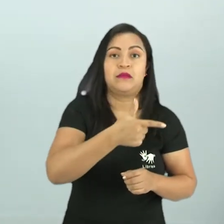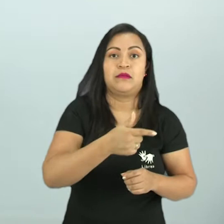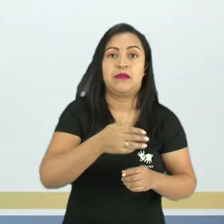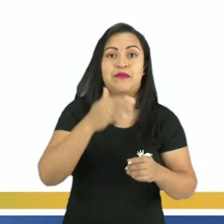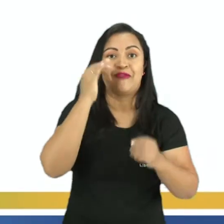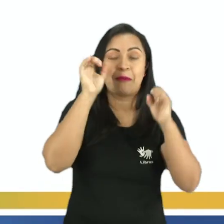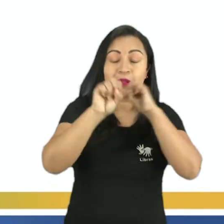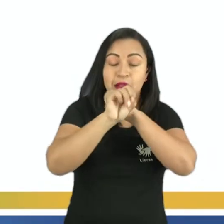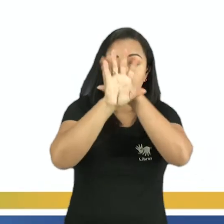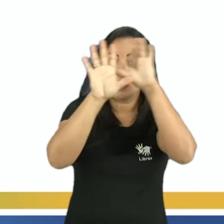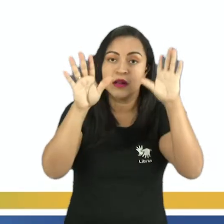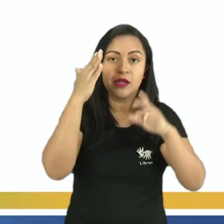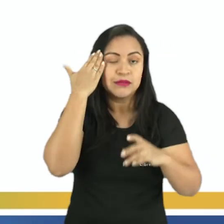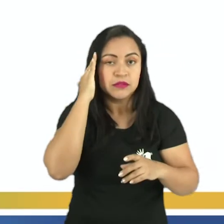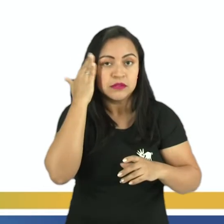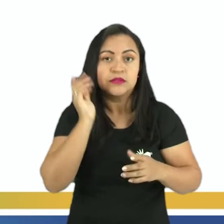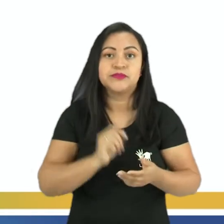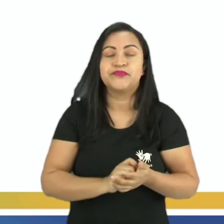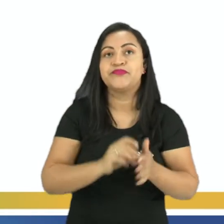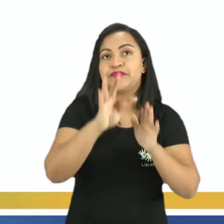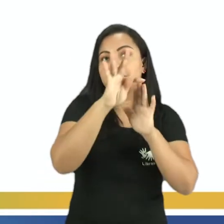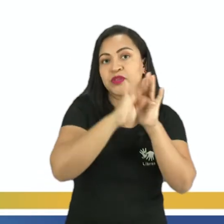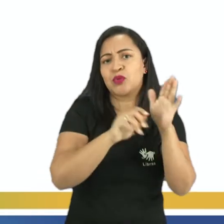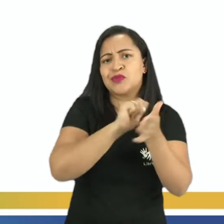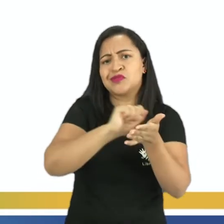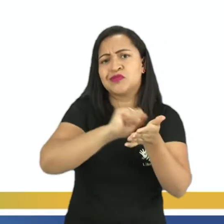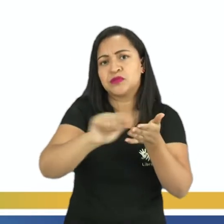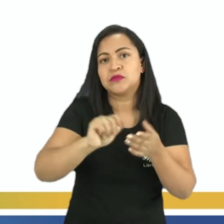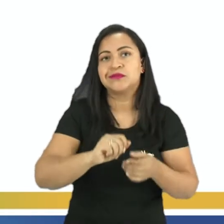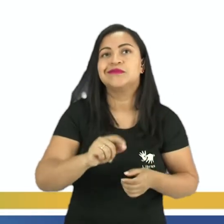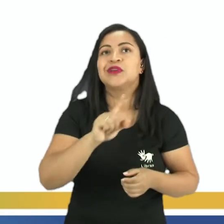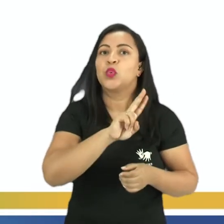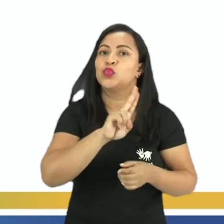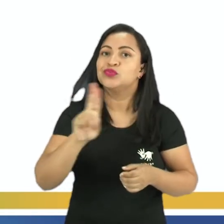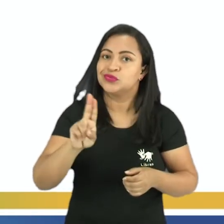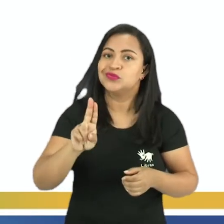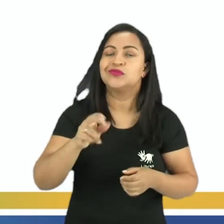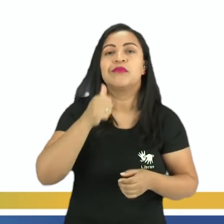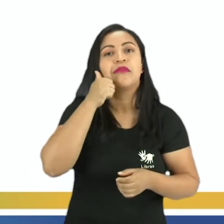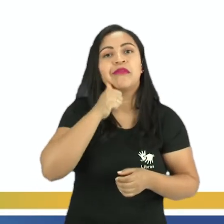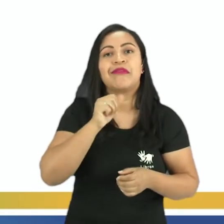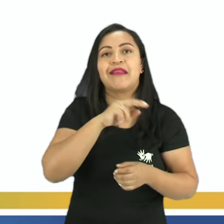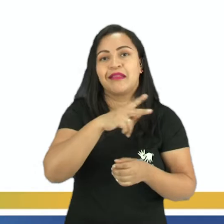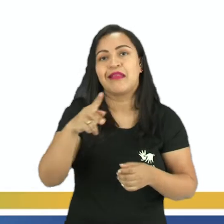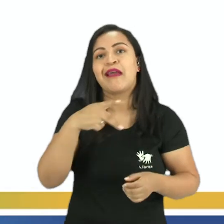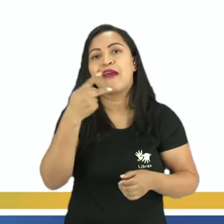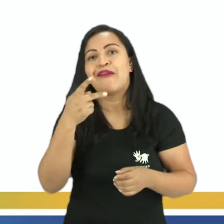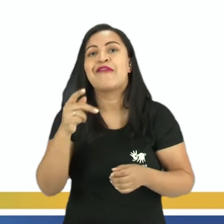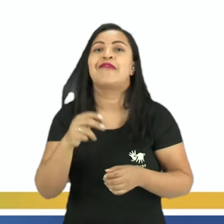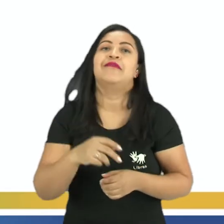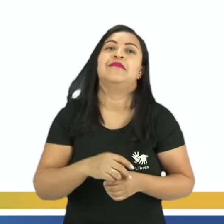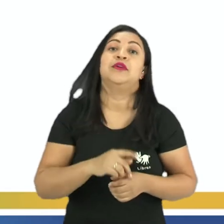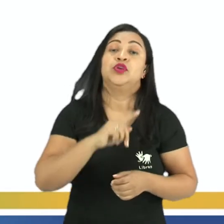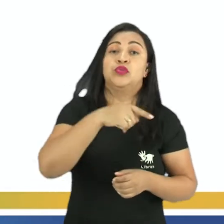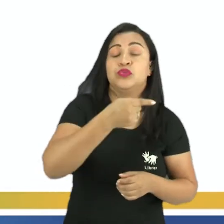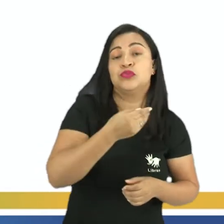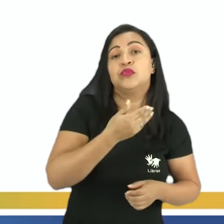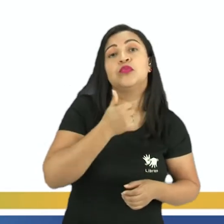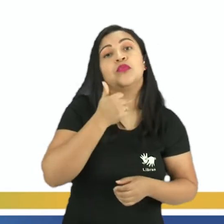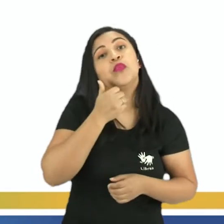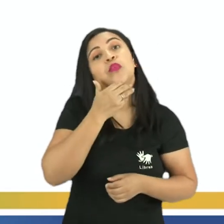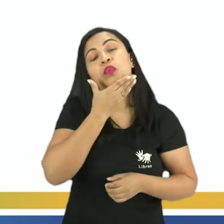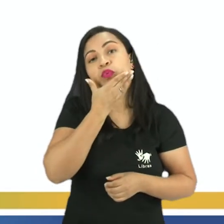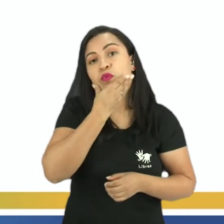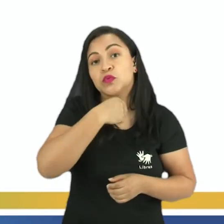compreendido. Então tem lá escrito madrasta e vem a fala da madrasta. O outro, o pai, e